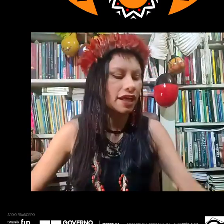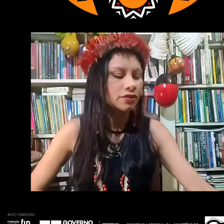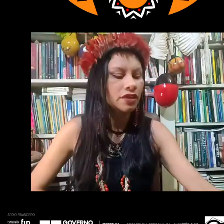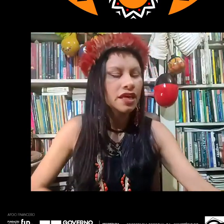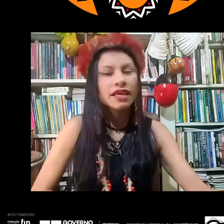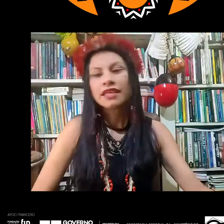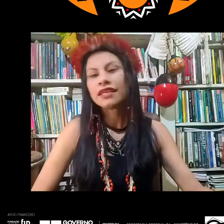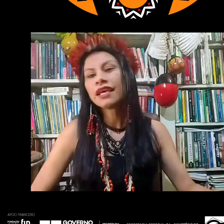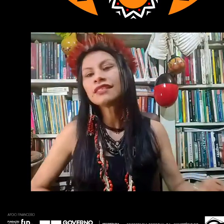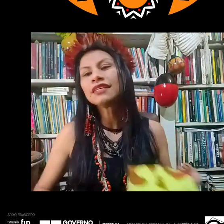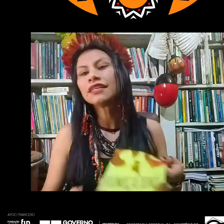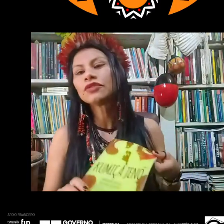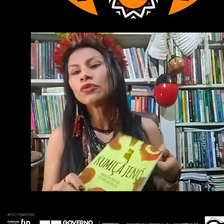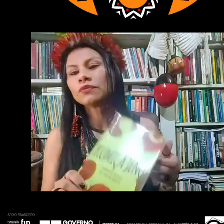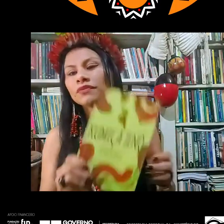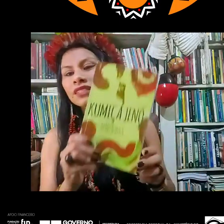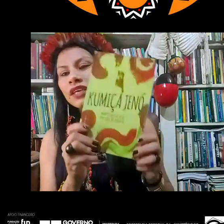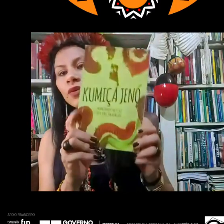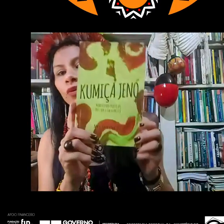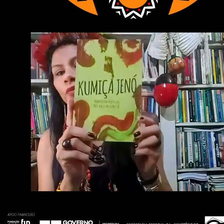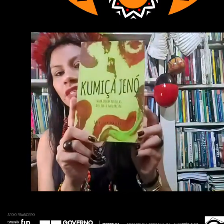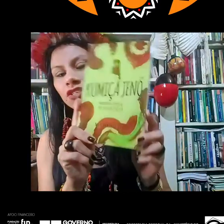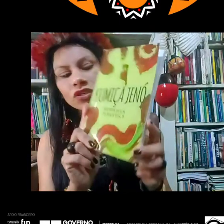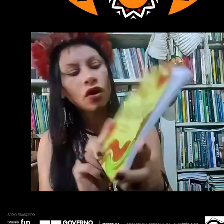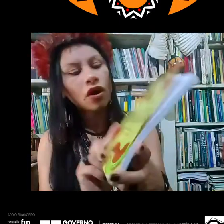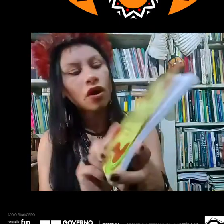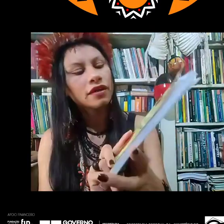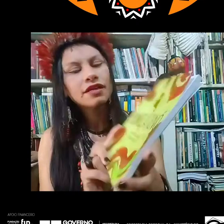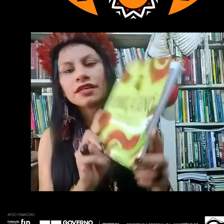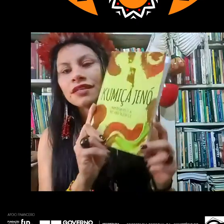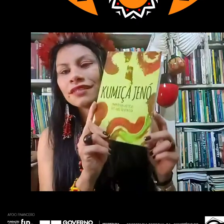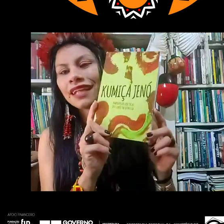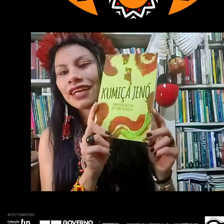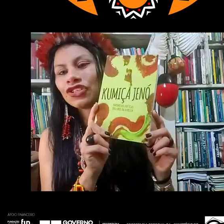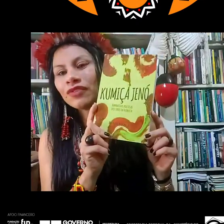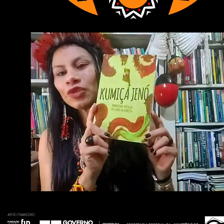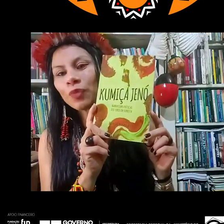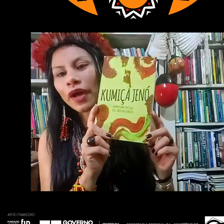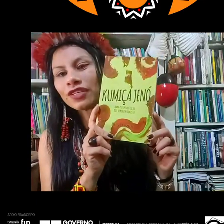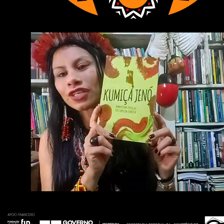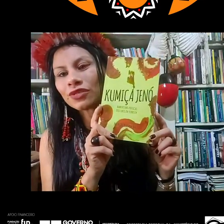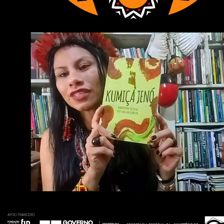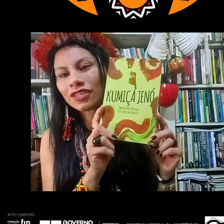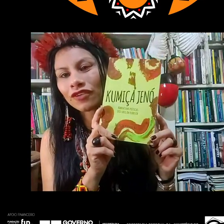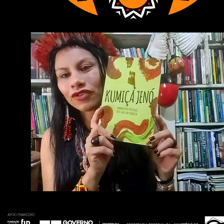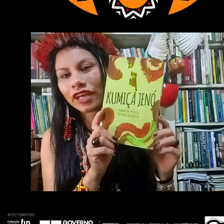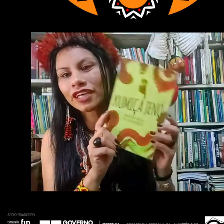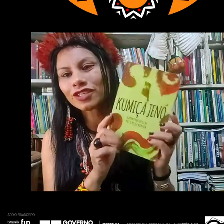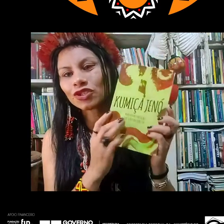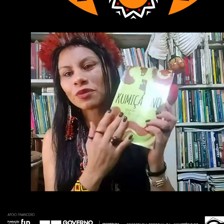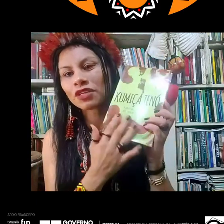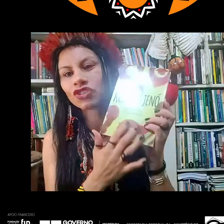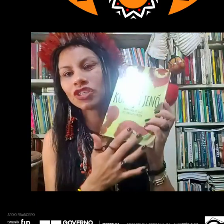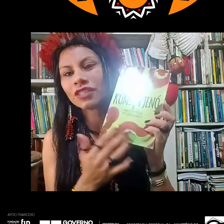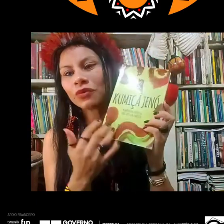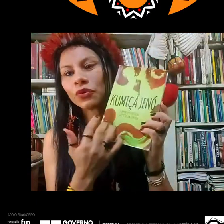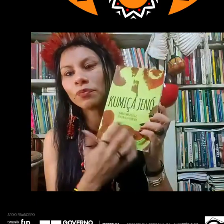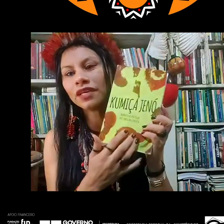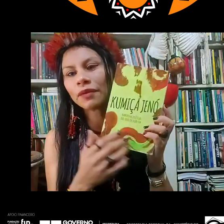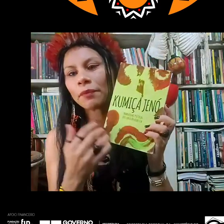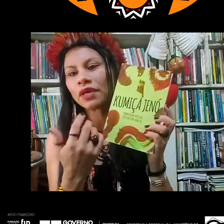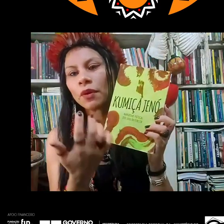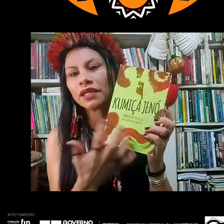ano passado. E esse ano saiu com Missa Genó, Narrativas Poéticas dos Seres da Floresta, sobre